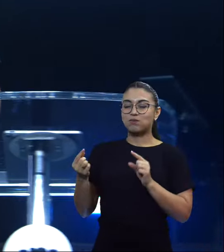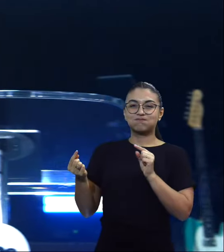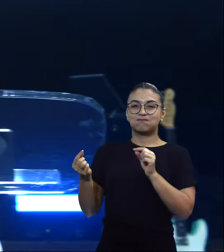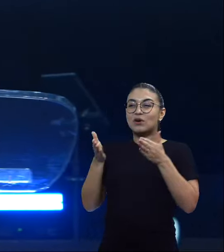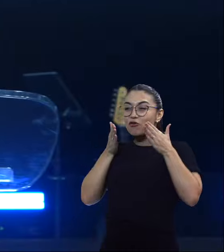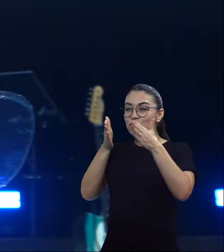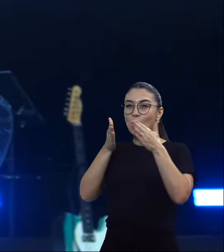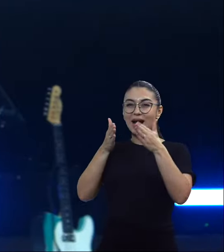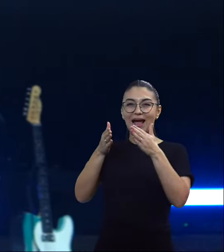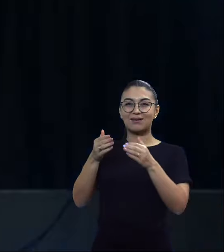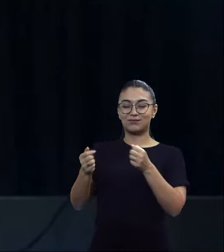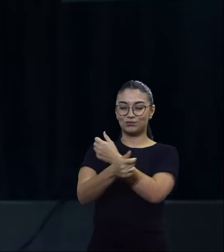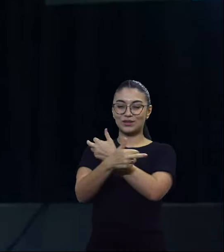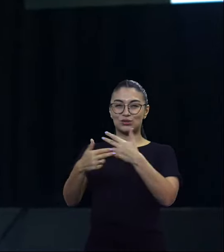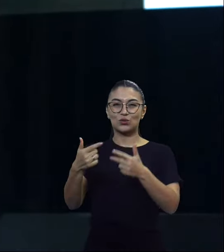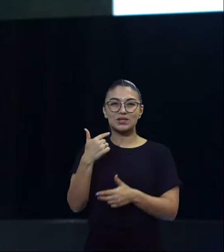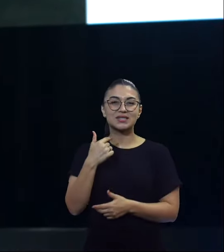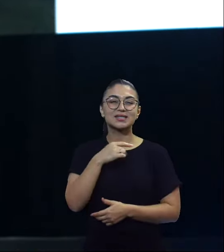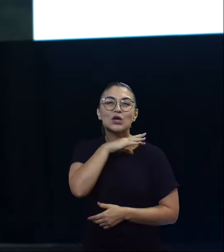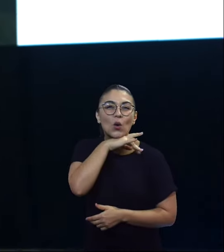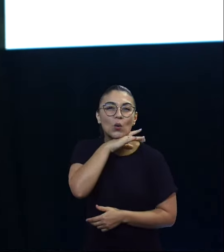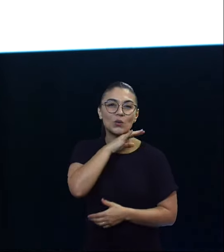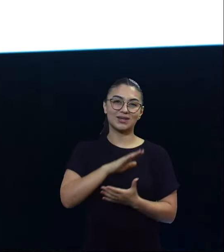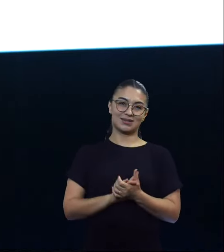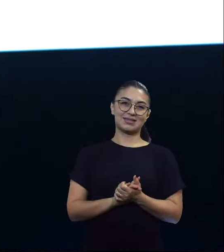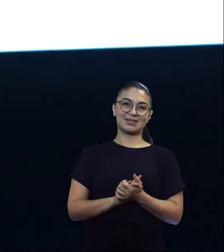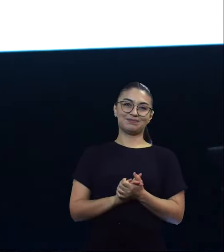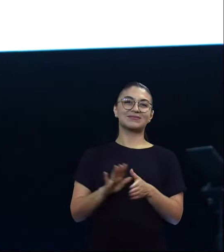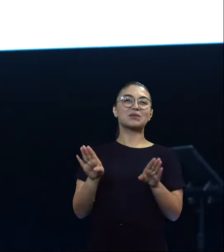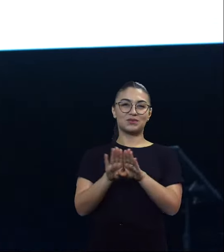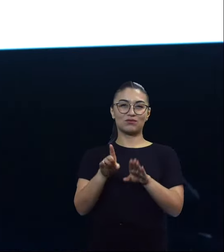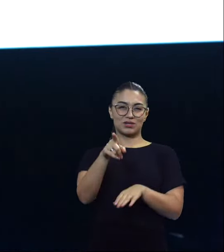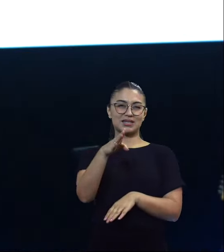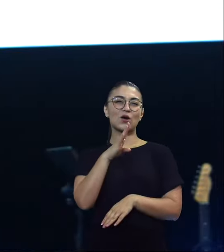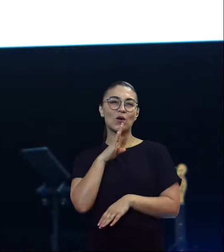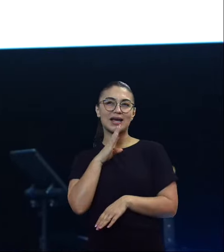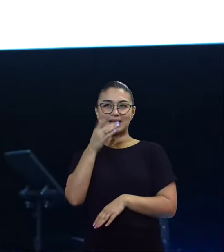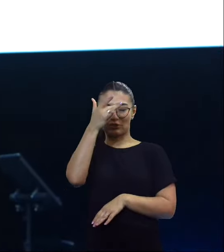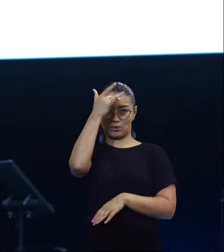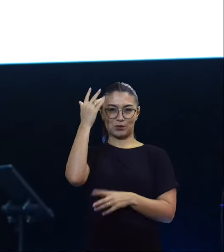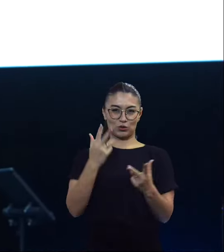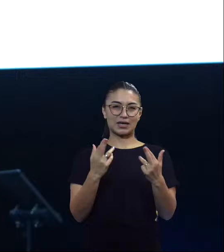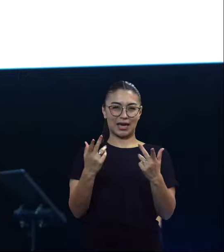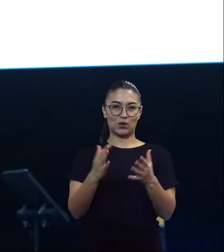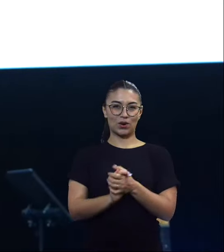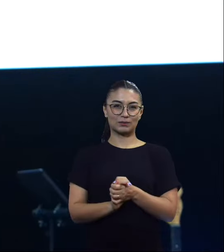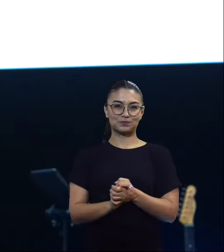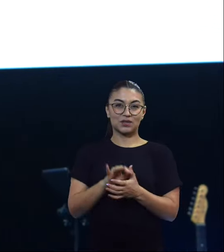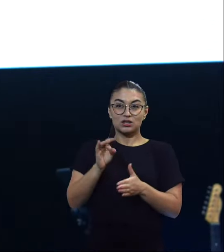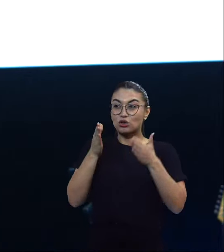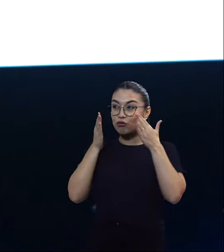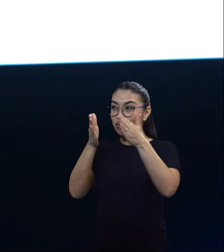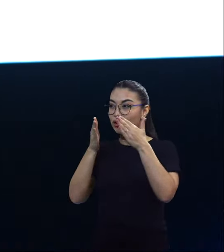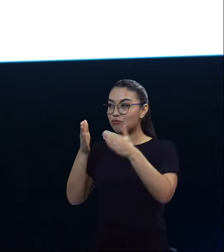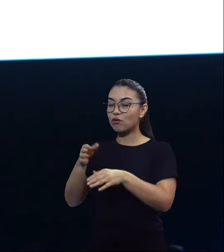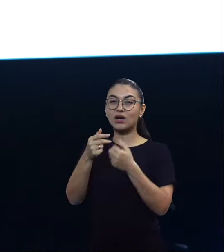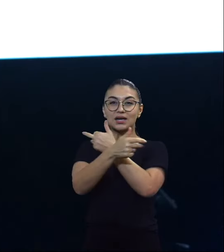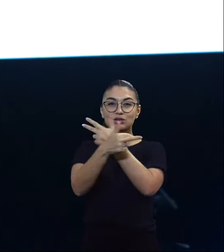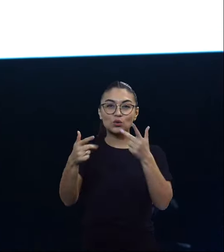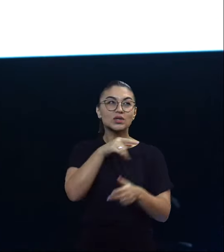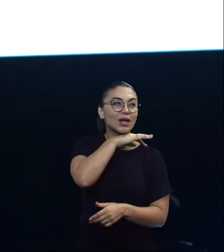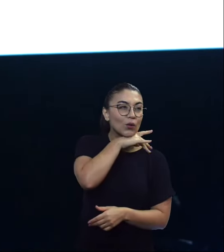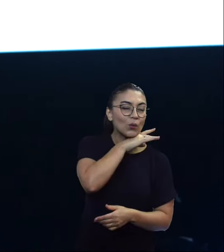errado, que não vai dar certo, que é muito difícil? Você conhece alguém assim, né? Ou já é assim também, e vai mudar em nome de Jesus, pelo menos para ser equilibrado,